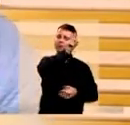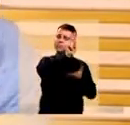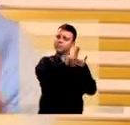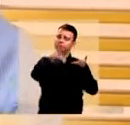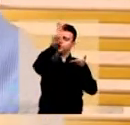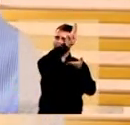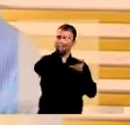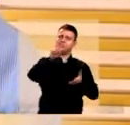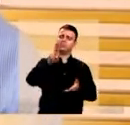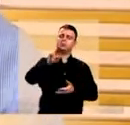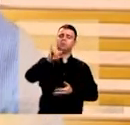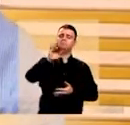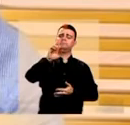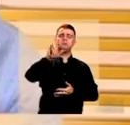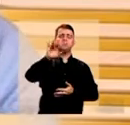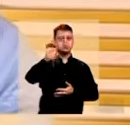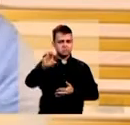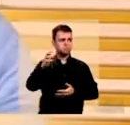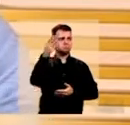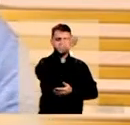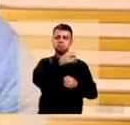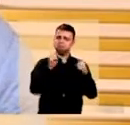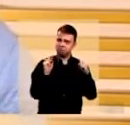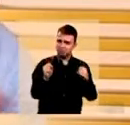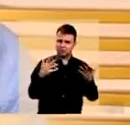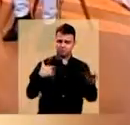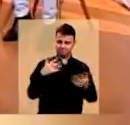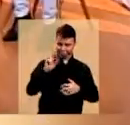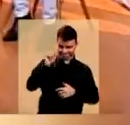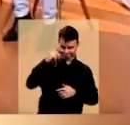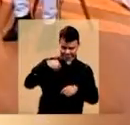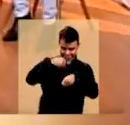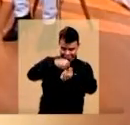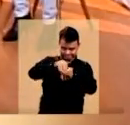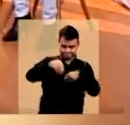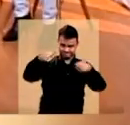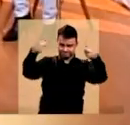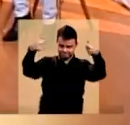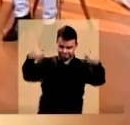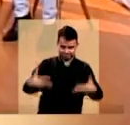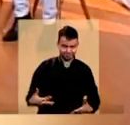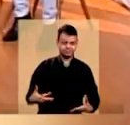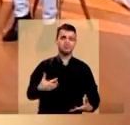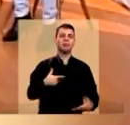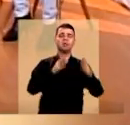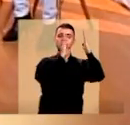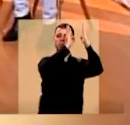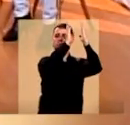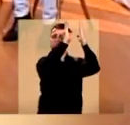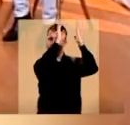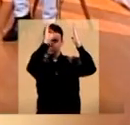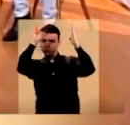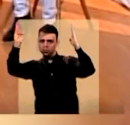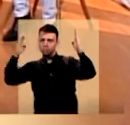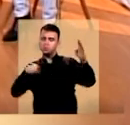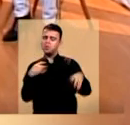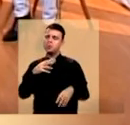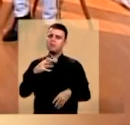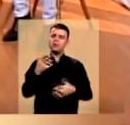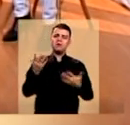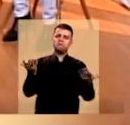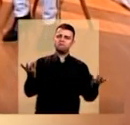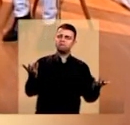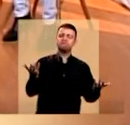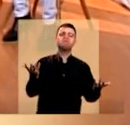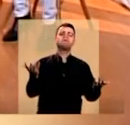nosso IBILSE aqui tem, né? Eu queria fazer um comentáriozinho do acervo. Eu fiquei assim, não sabia que era tão